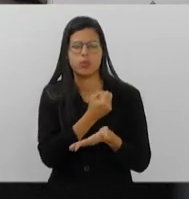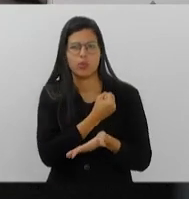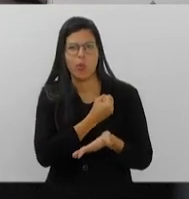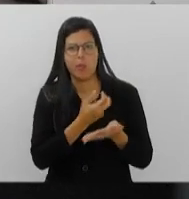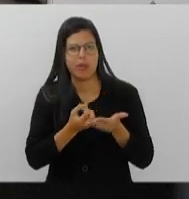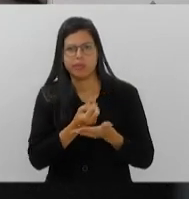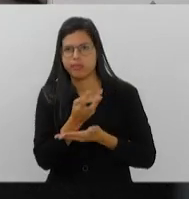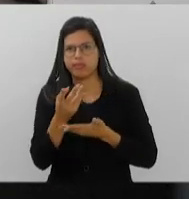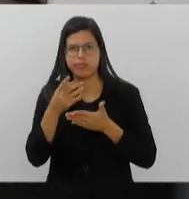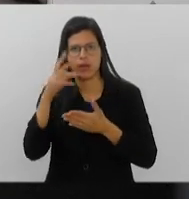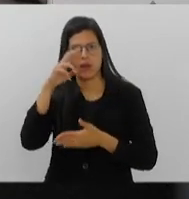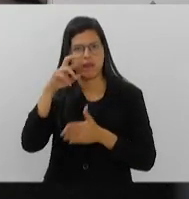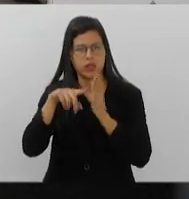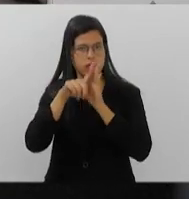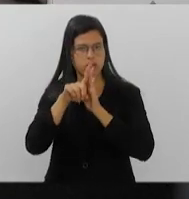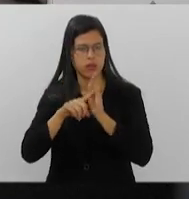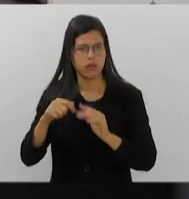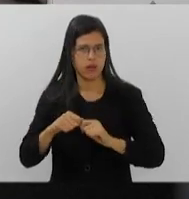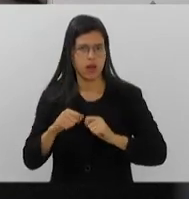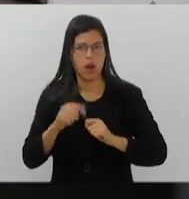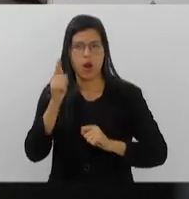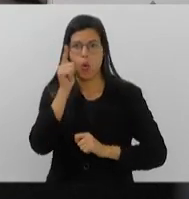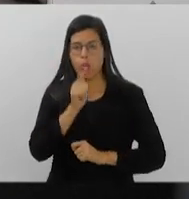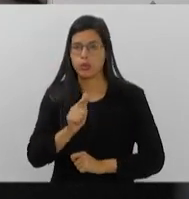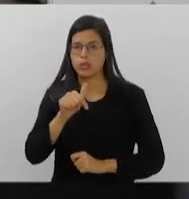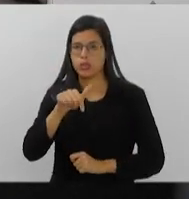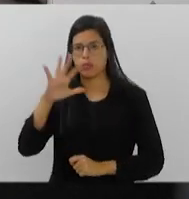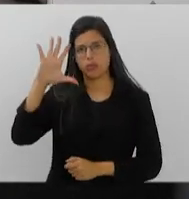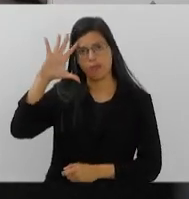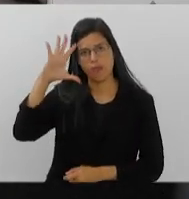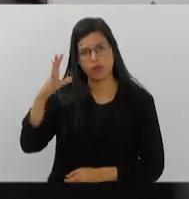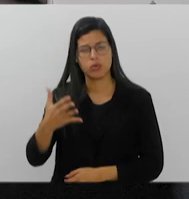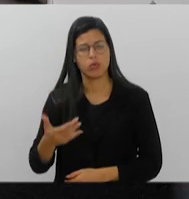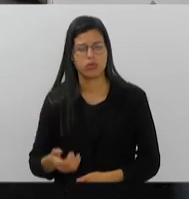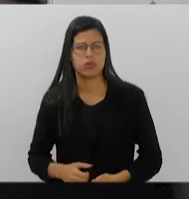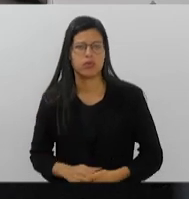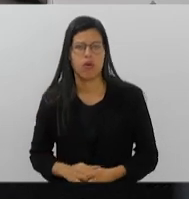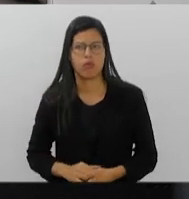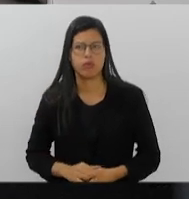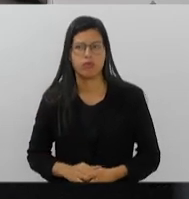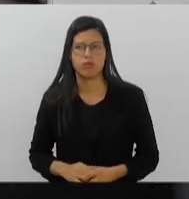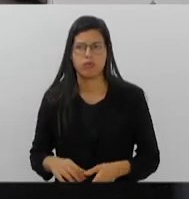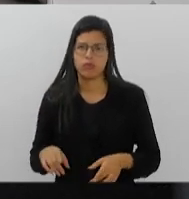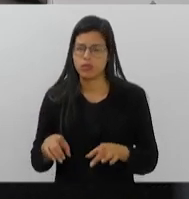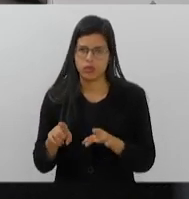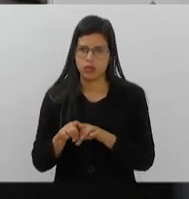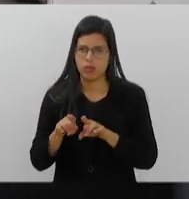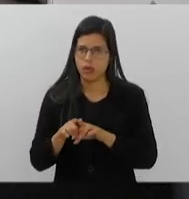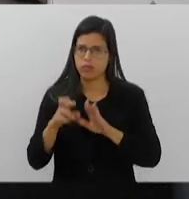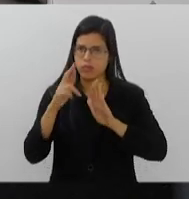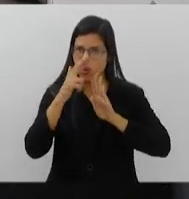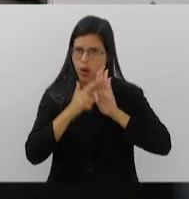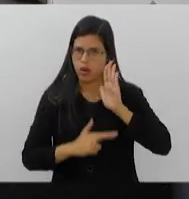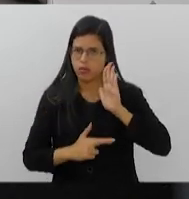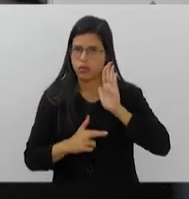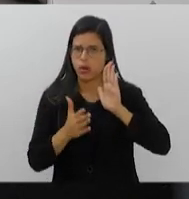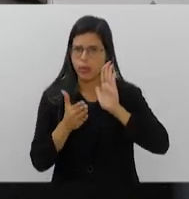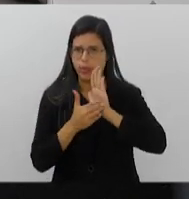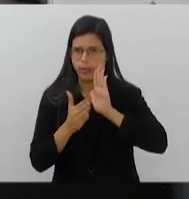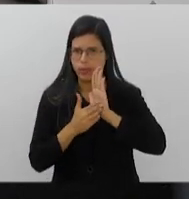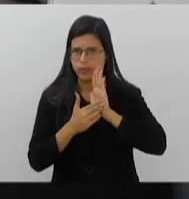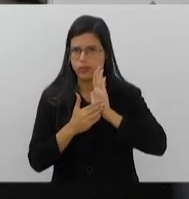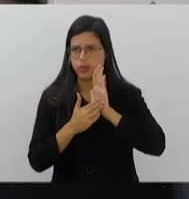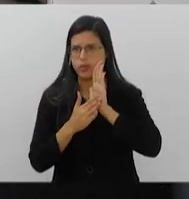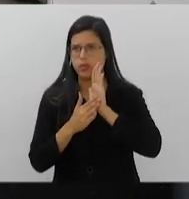que se fará, nós, então, consigamos juntos chegar numa solução e, quiçá, um relatório, como eu disse, propositivo